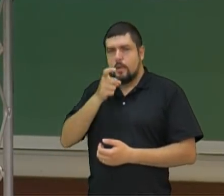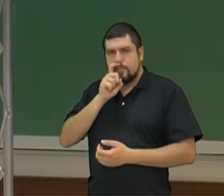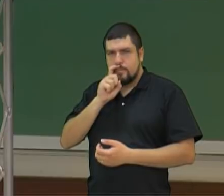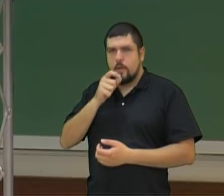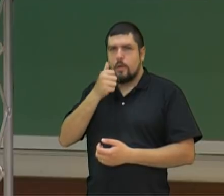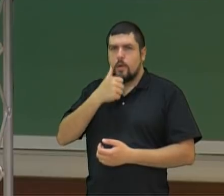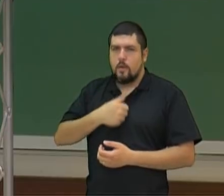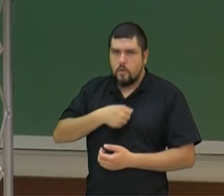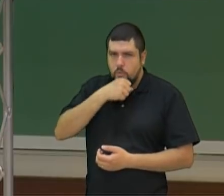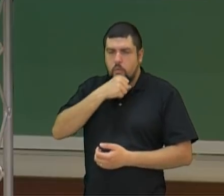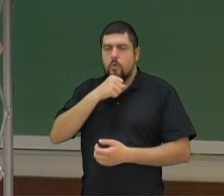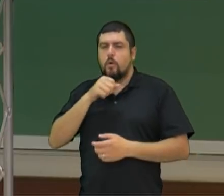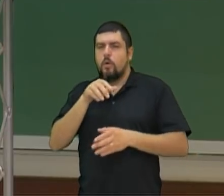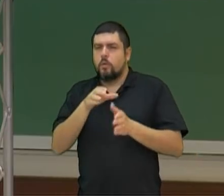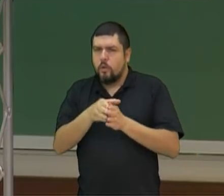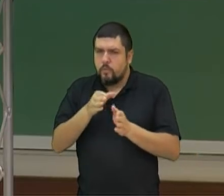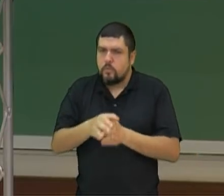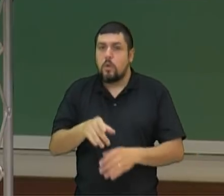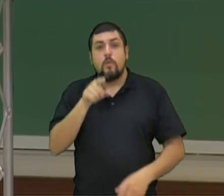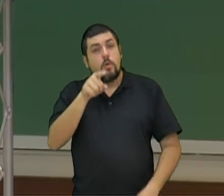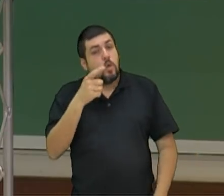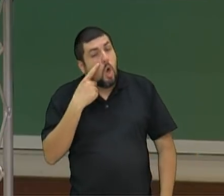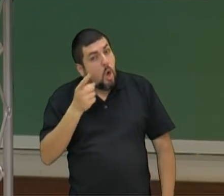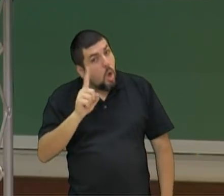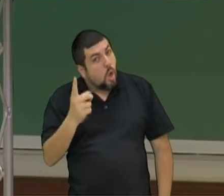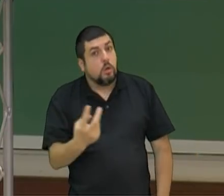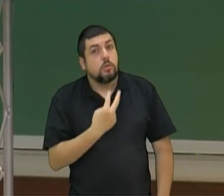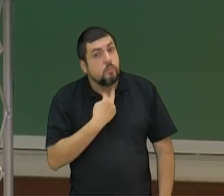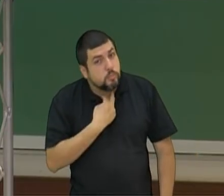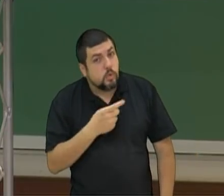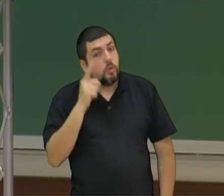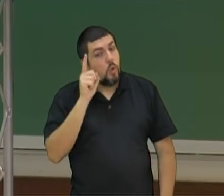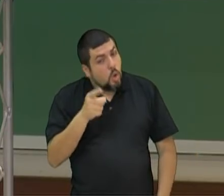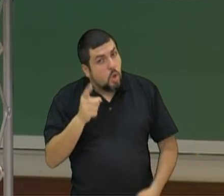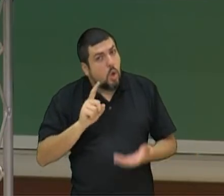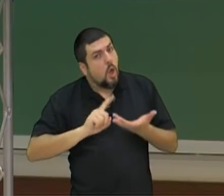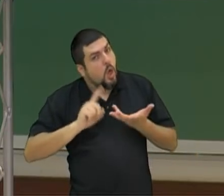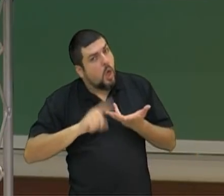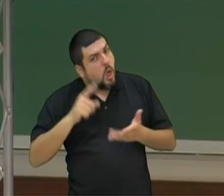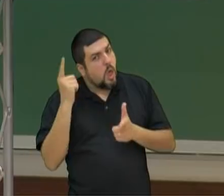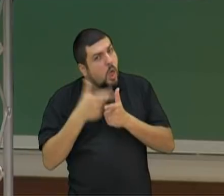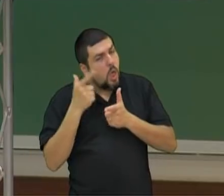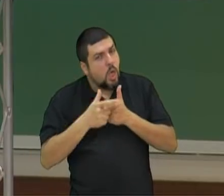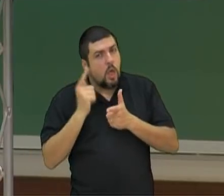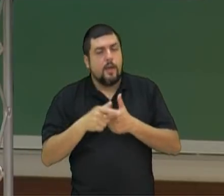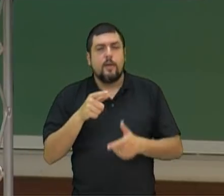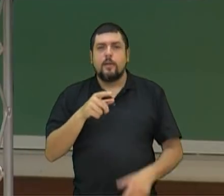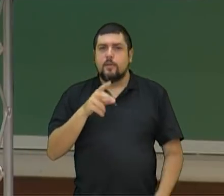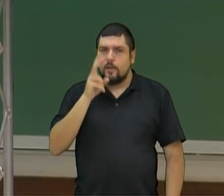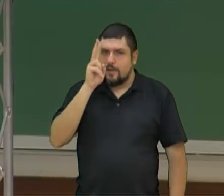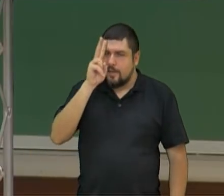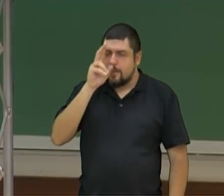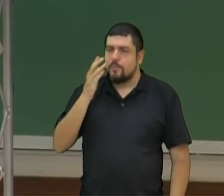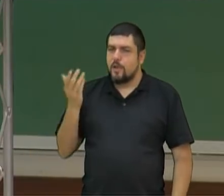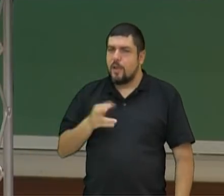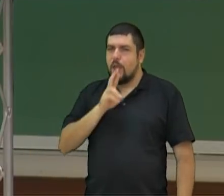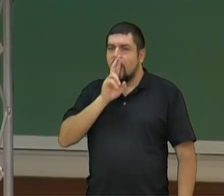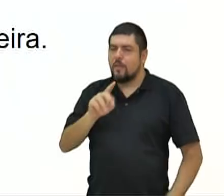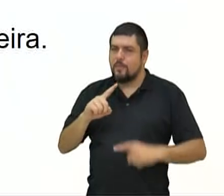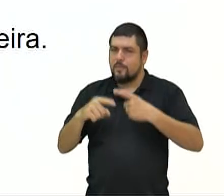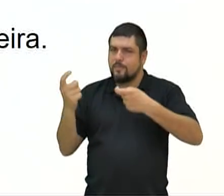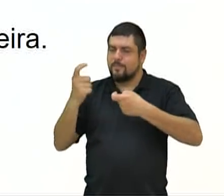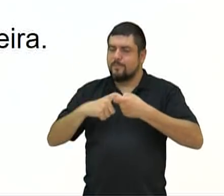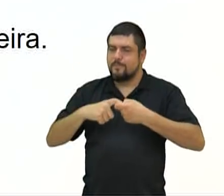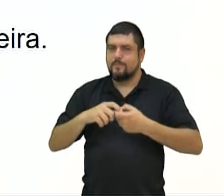avó, até do professor. Menino, menina, não fique fazendo isso, vai prejudicar a sua coluna. Lembre disso para responder o exercício e a gente já